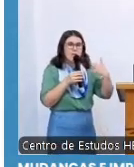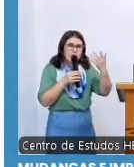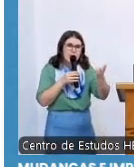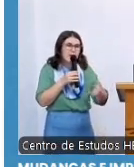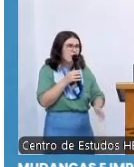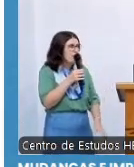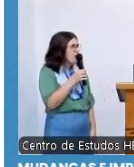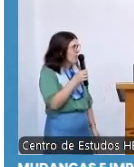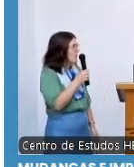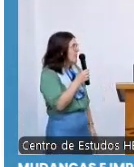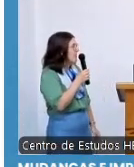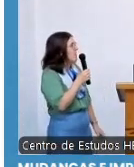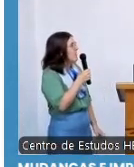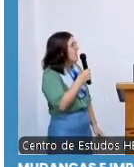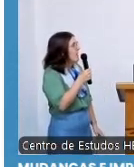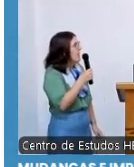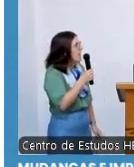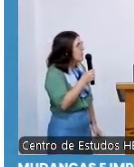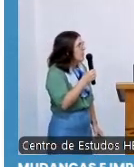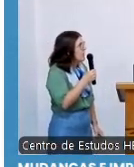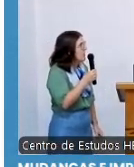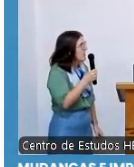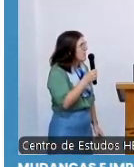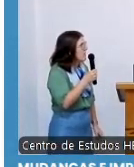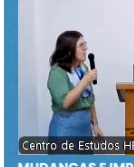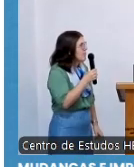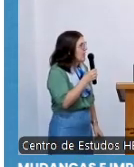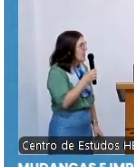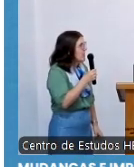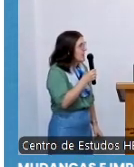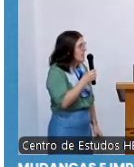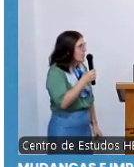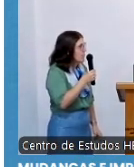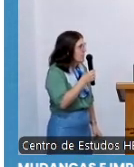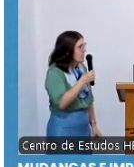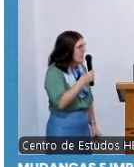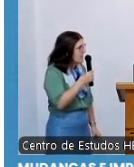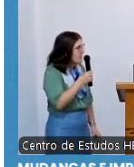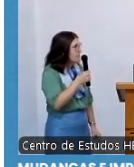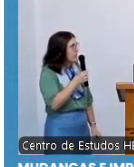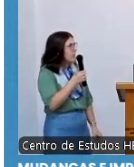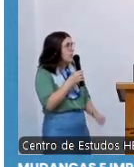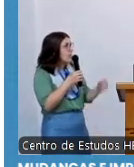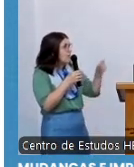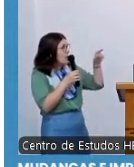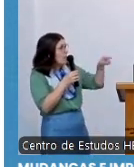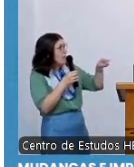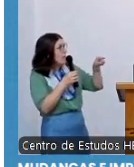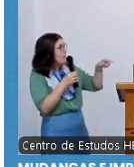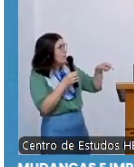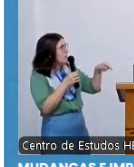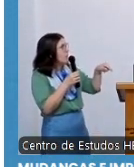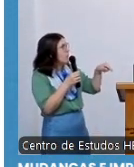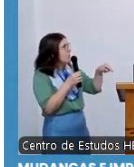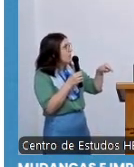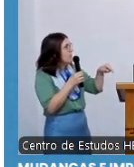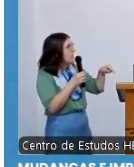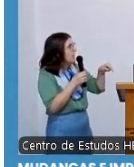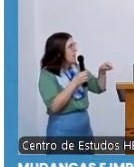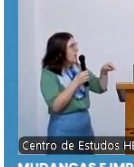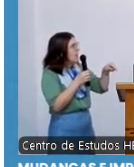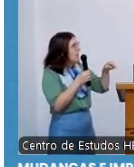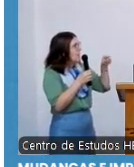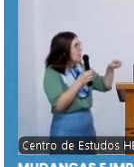claro que respeitado todas as diretrizes já existentes. E, só volta um